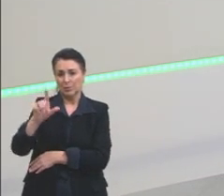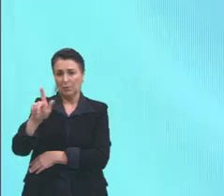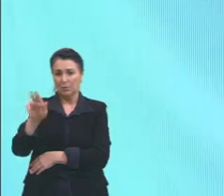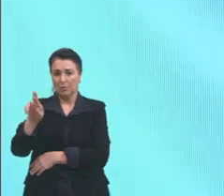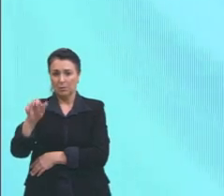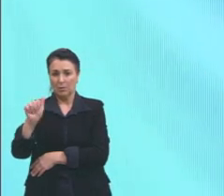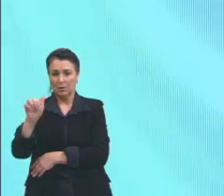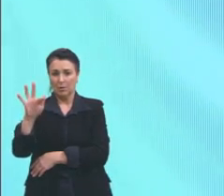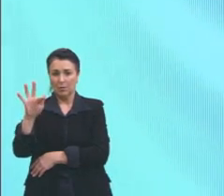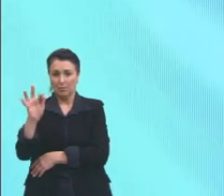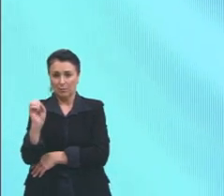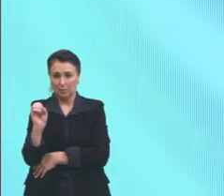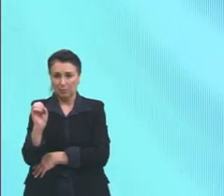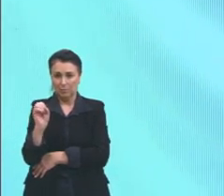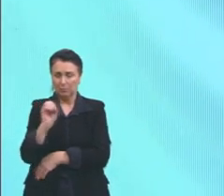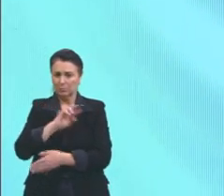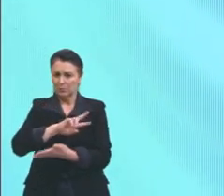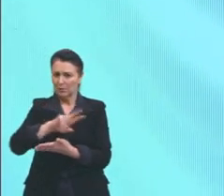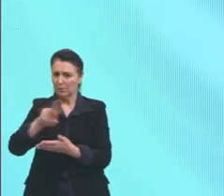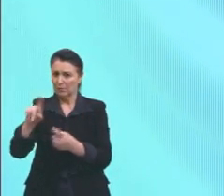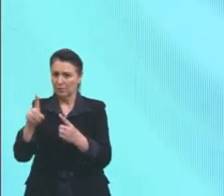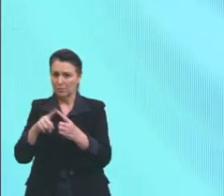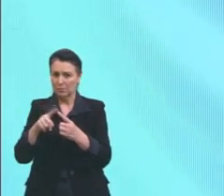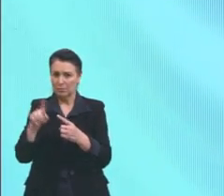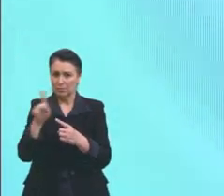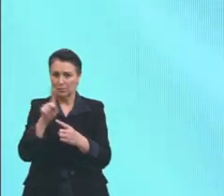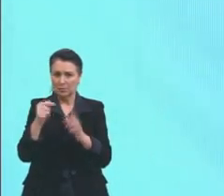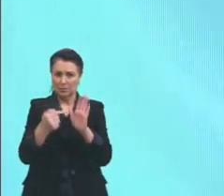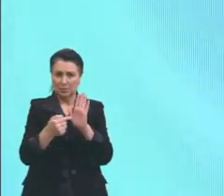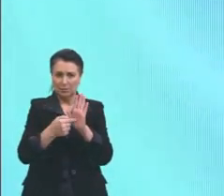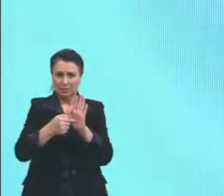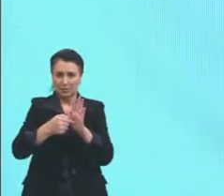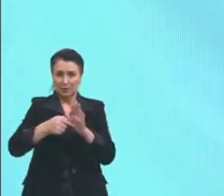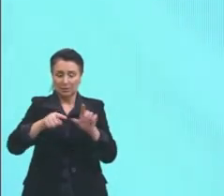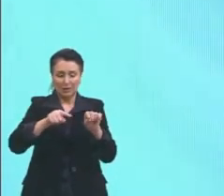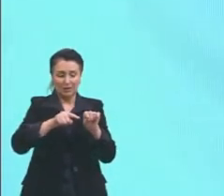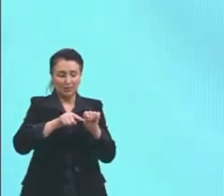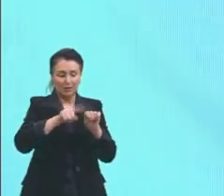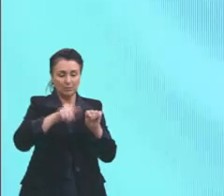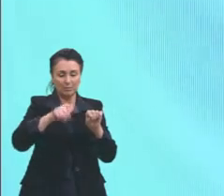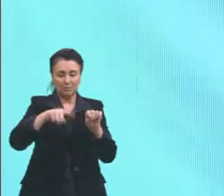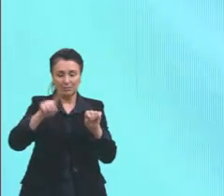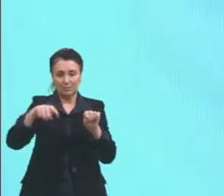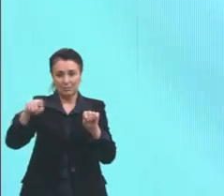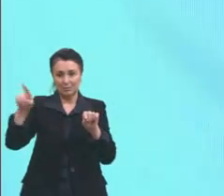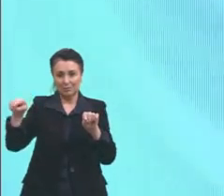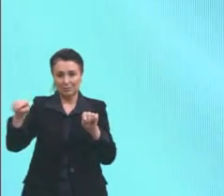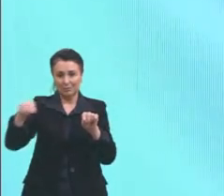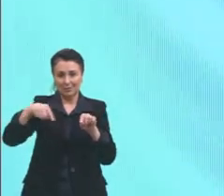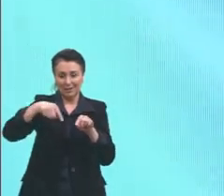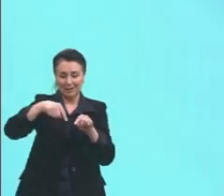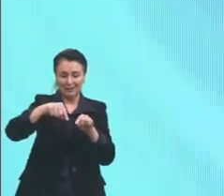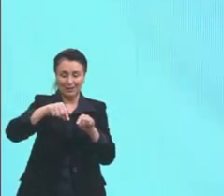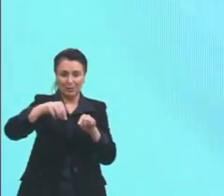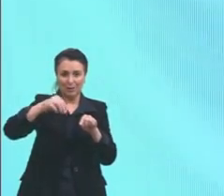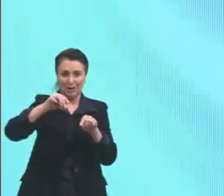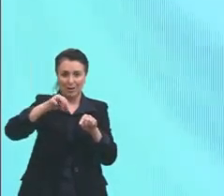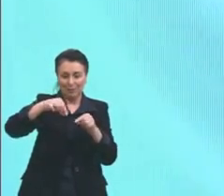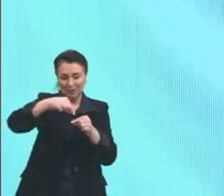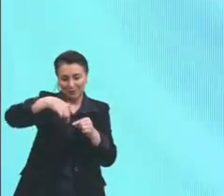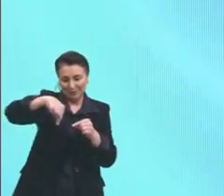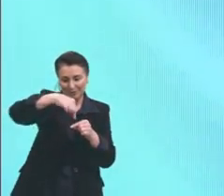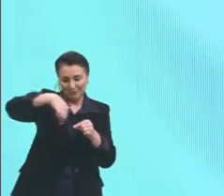tem vários tipos de cima do sismógrafo esse que eu trouxe para vocês eu vertical nós temos ali uma uma molinha